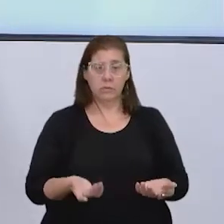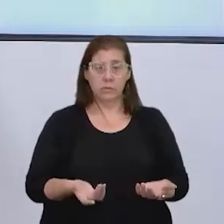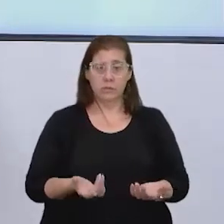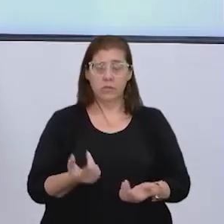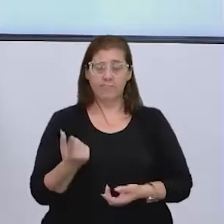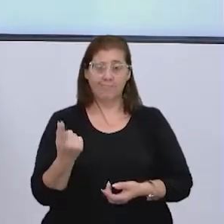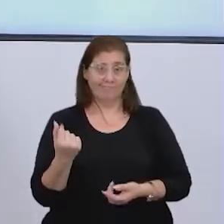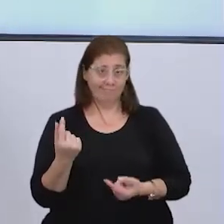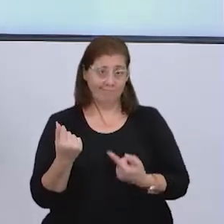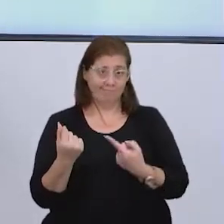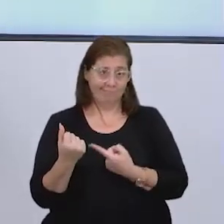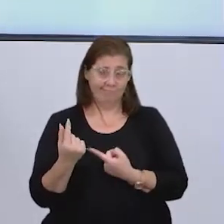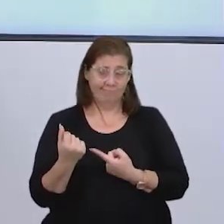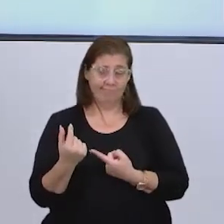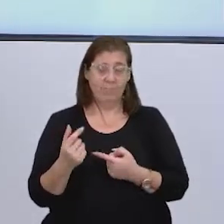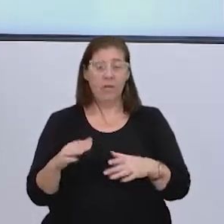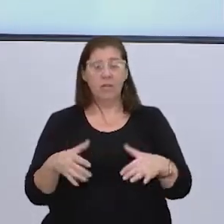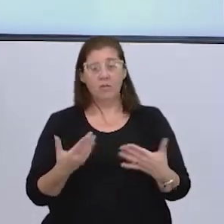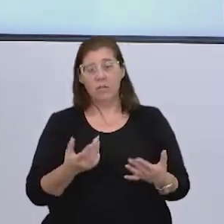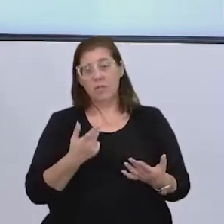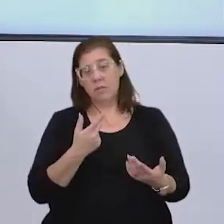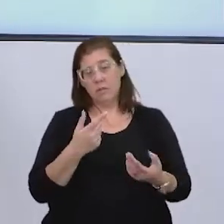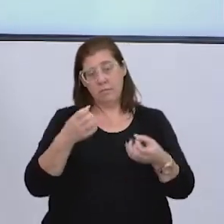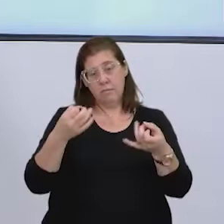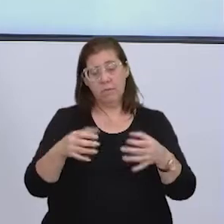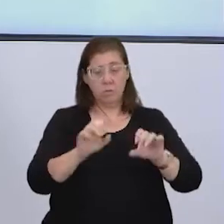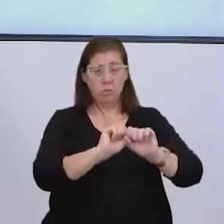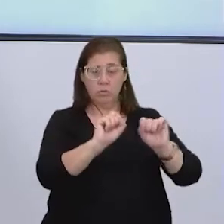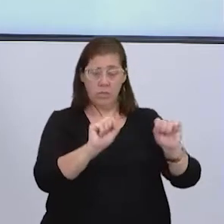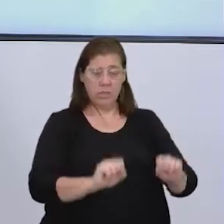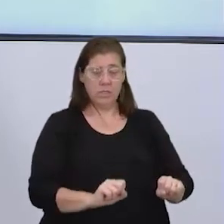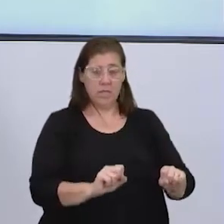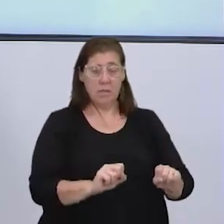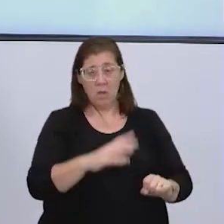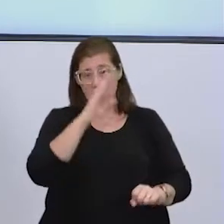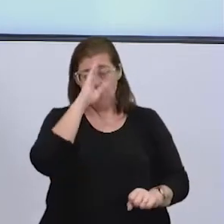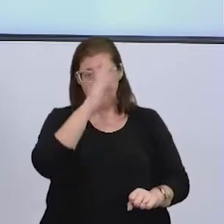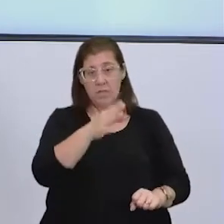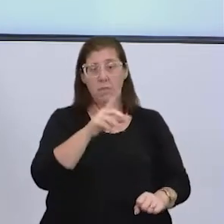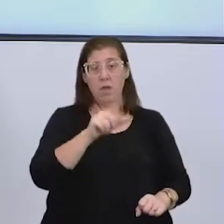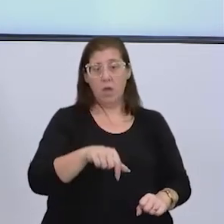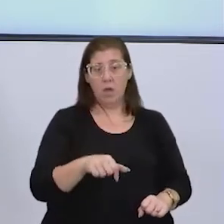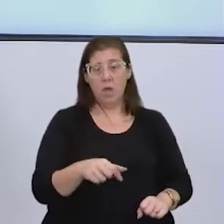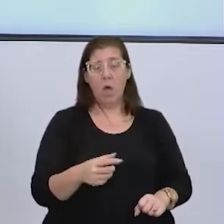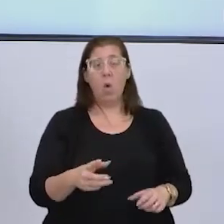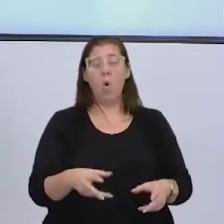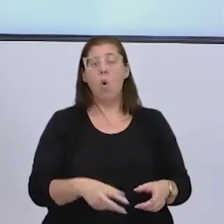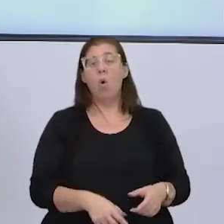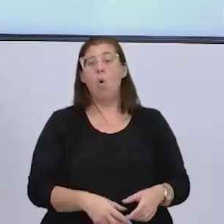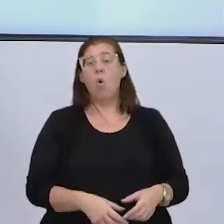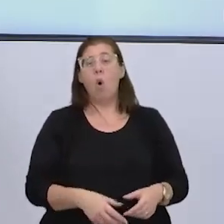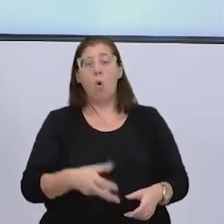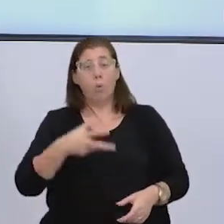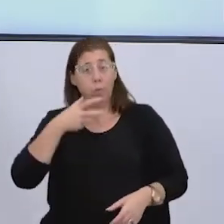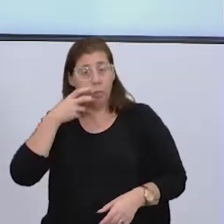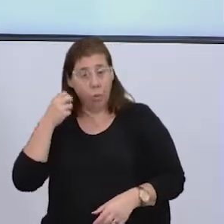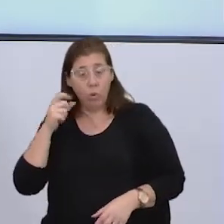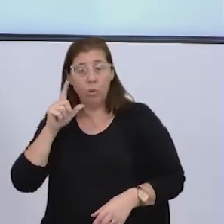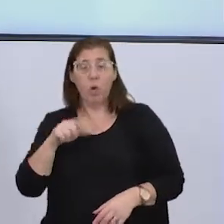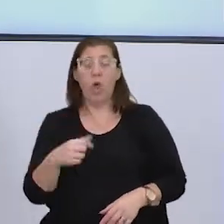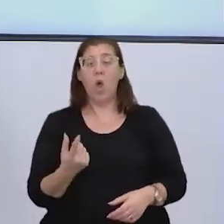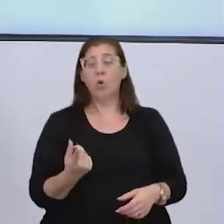do que dinheiro. Então, quando a gente está falando sobre um sistema que o ponto principal é o lucro, é o